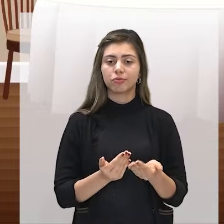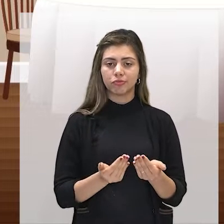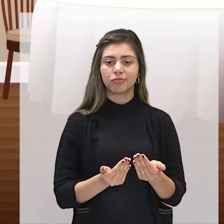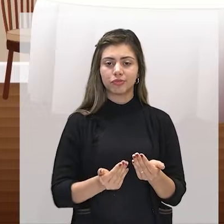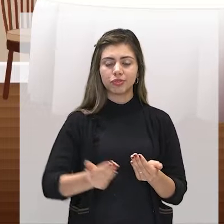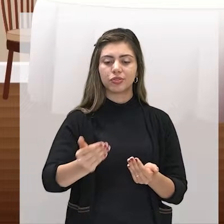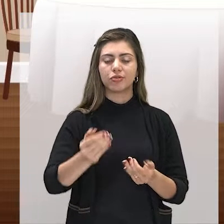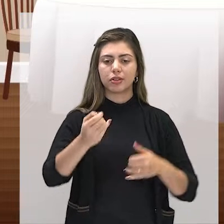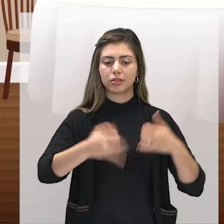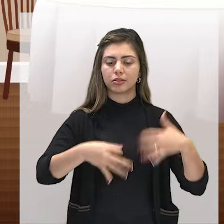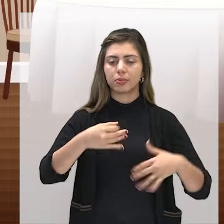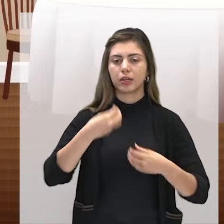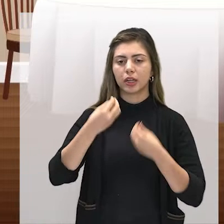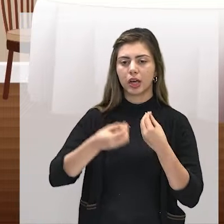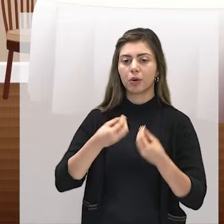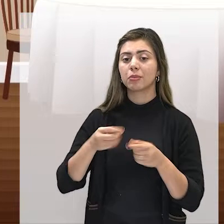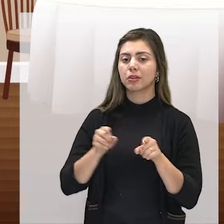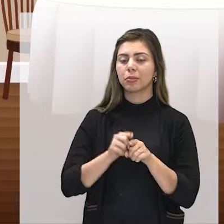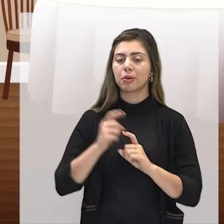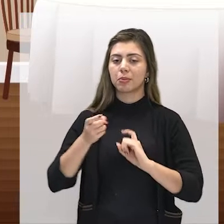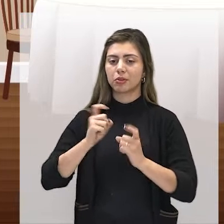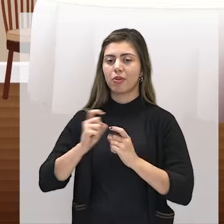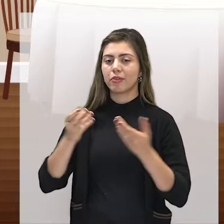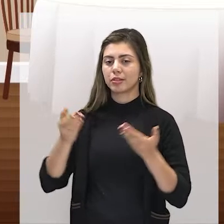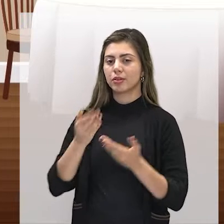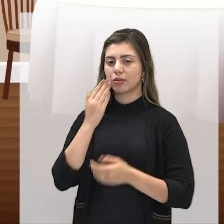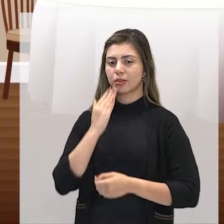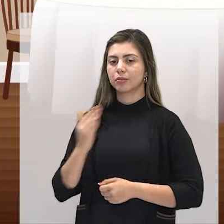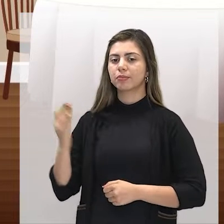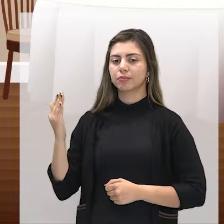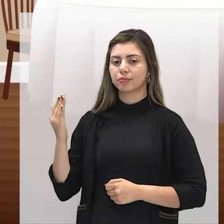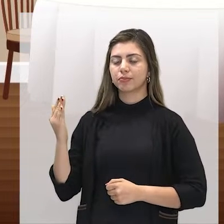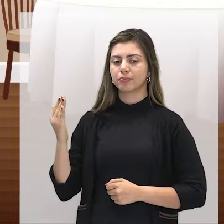alguns diálogos, então estão pegando aí, como esse agora, olha só.